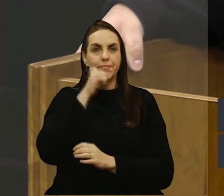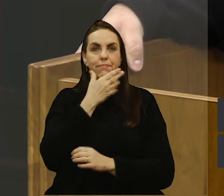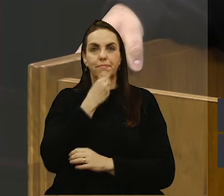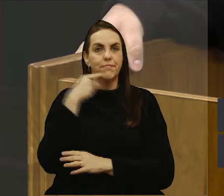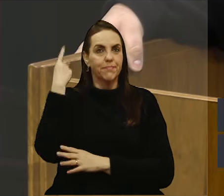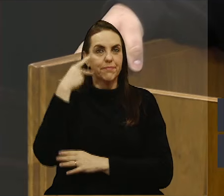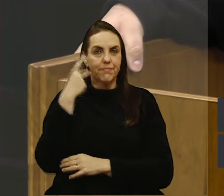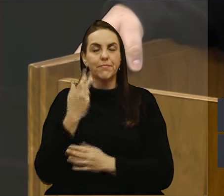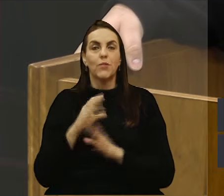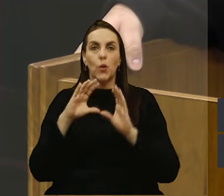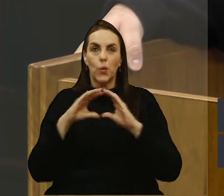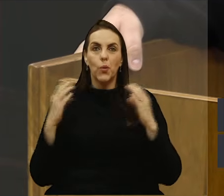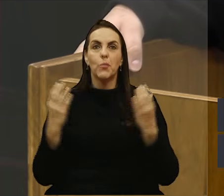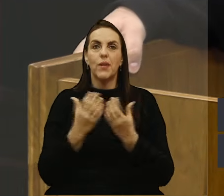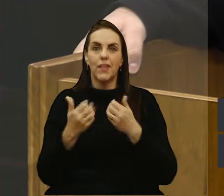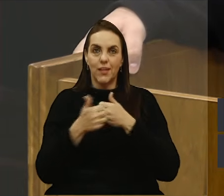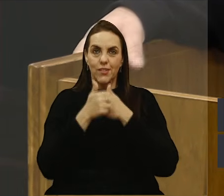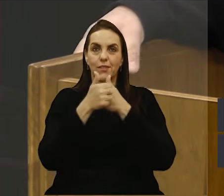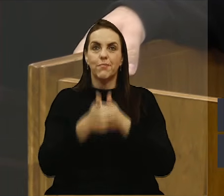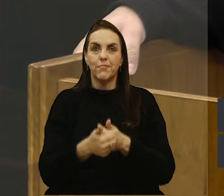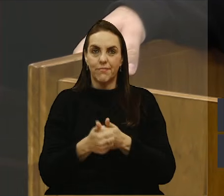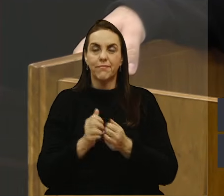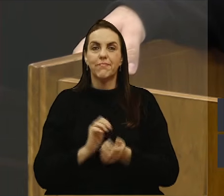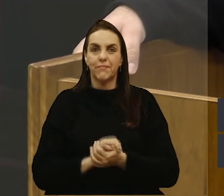vereadoras, comunidade que nos acompanha,